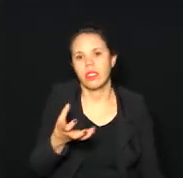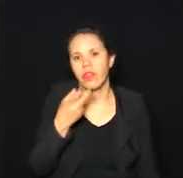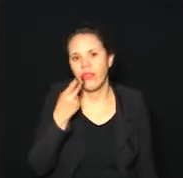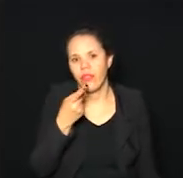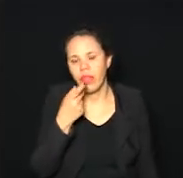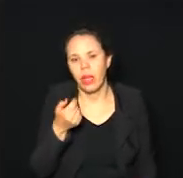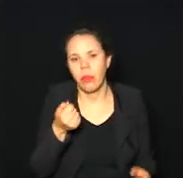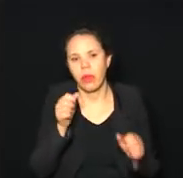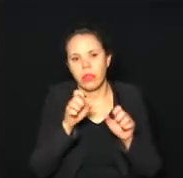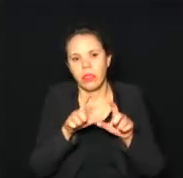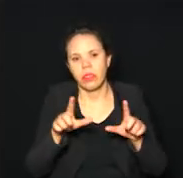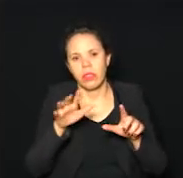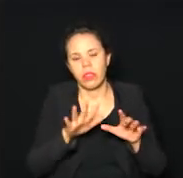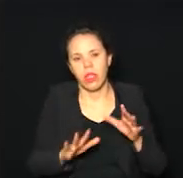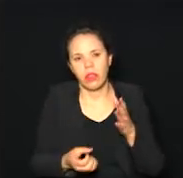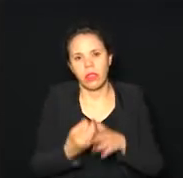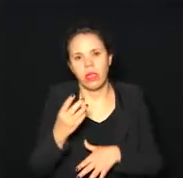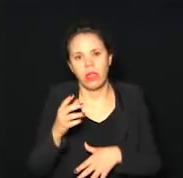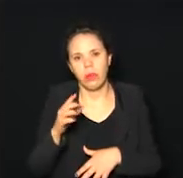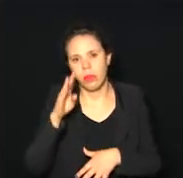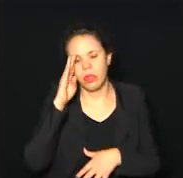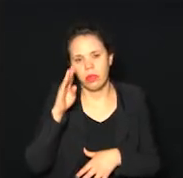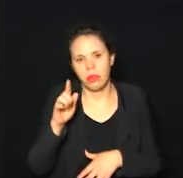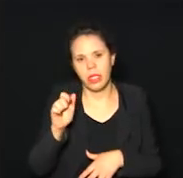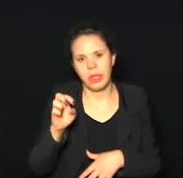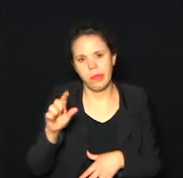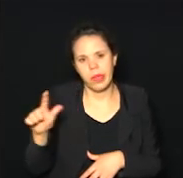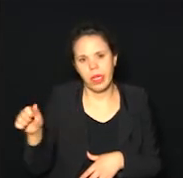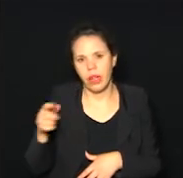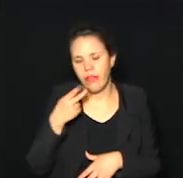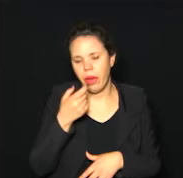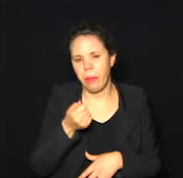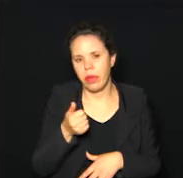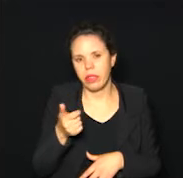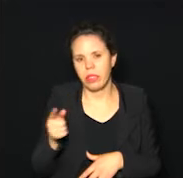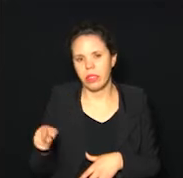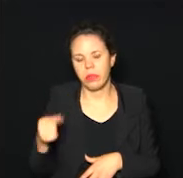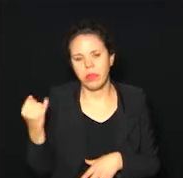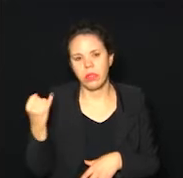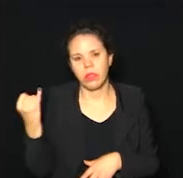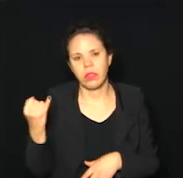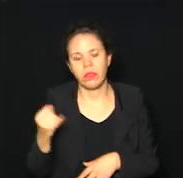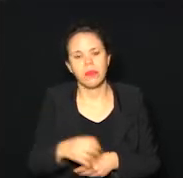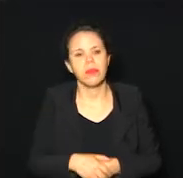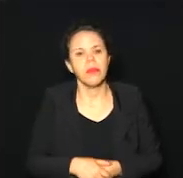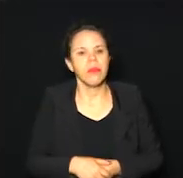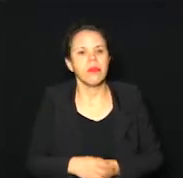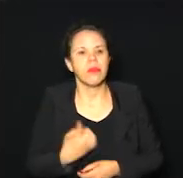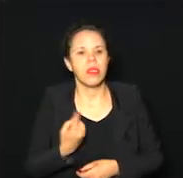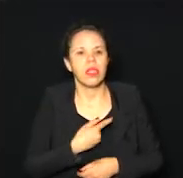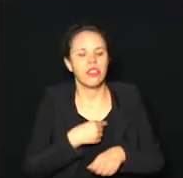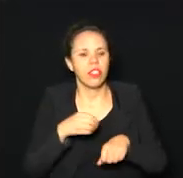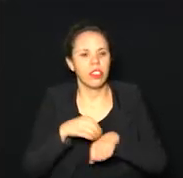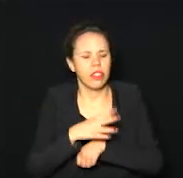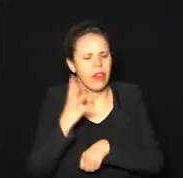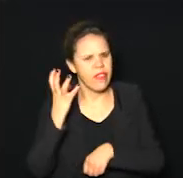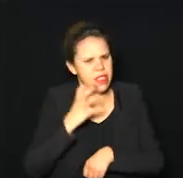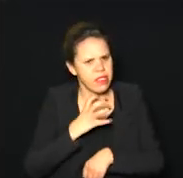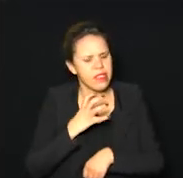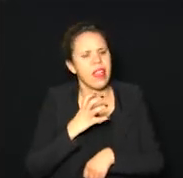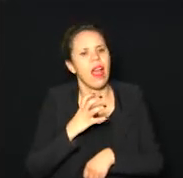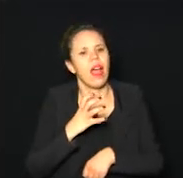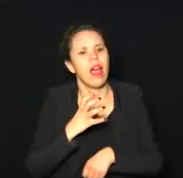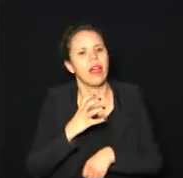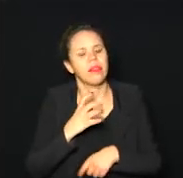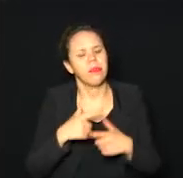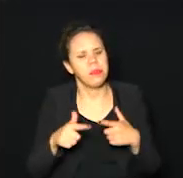desse cenário, principalmente a Gabriela comentar um pouquinho também, da importância que é a gente levar a sério a